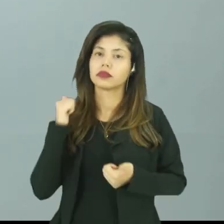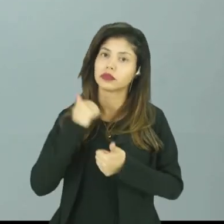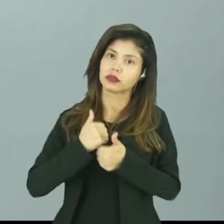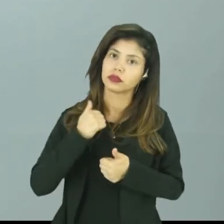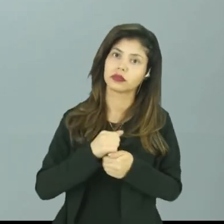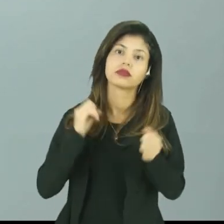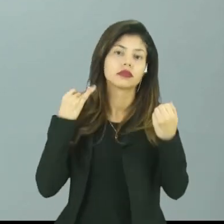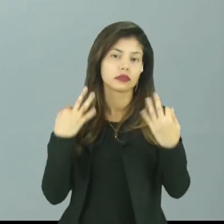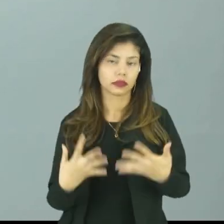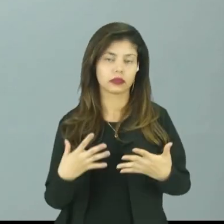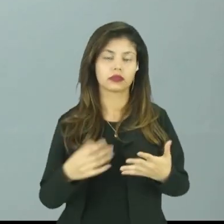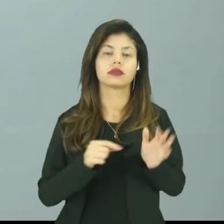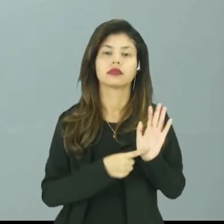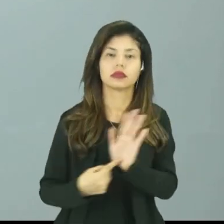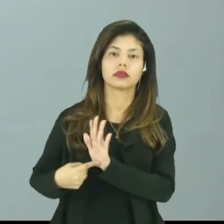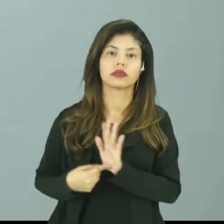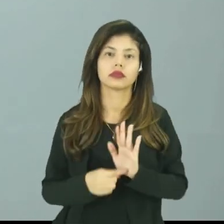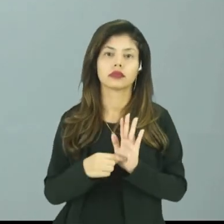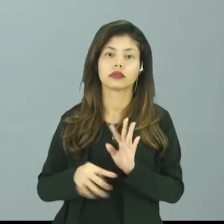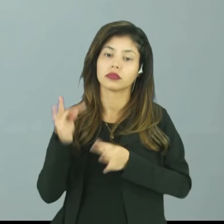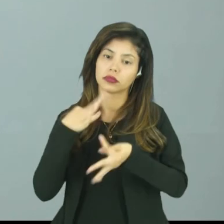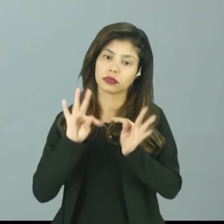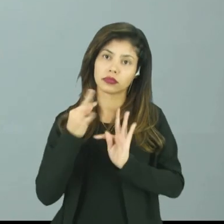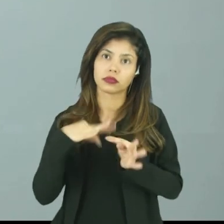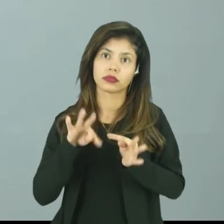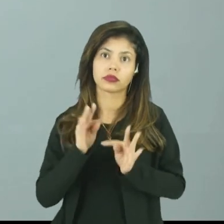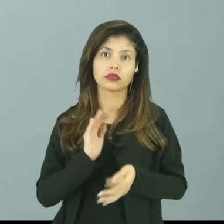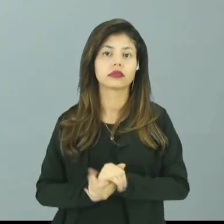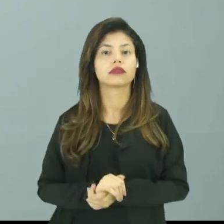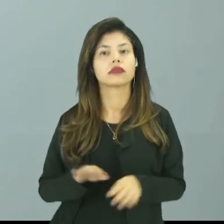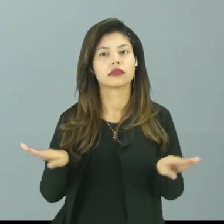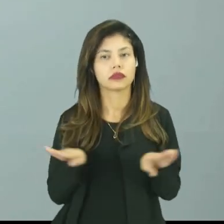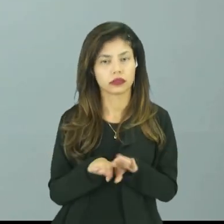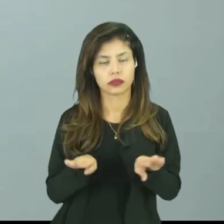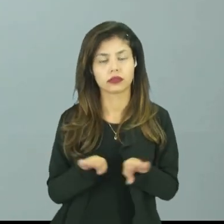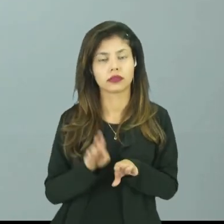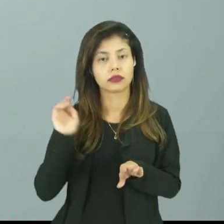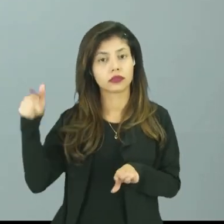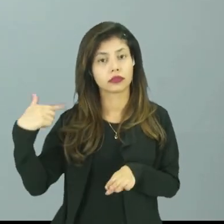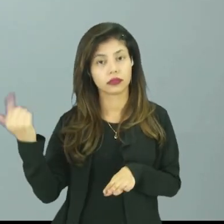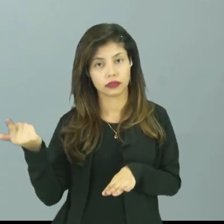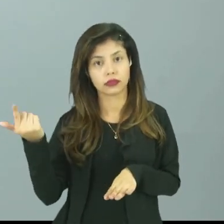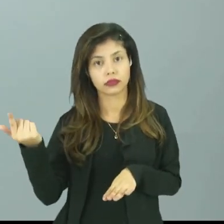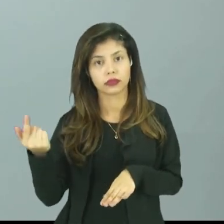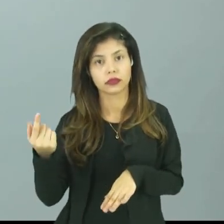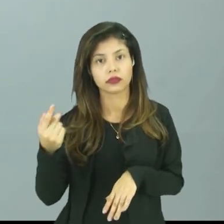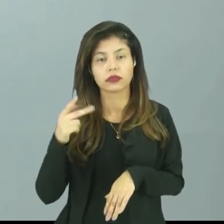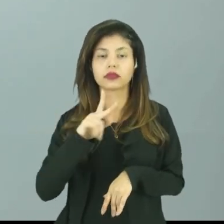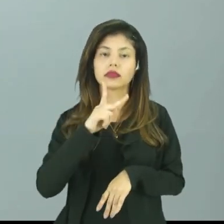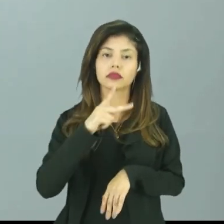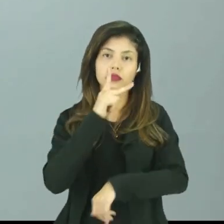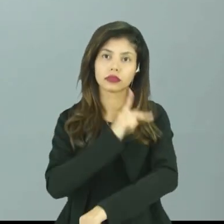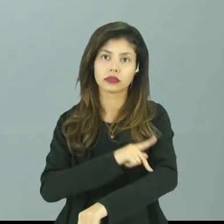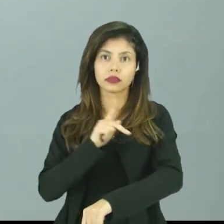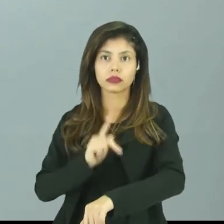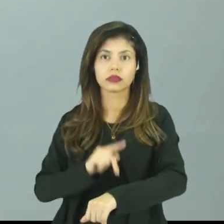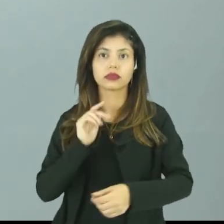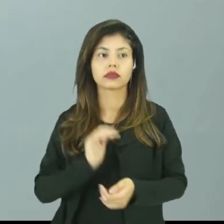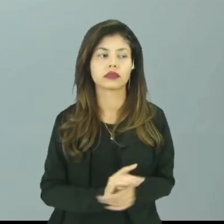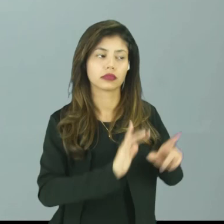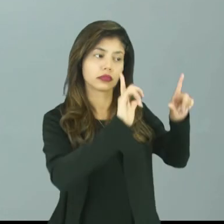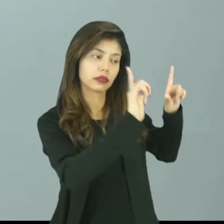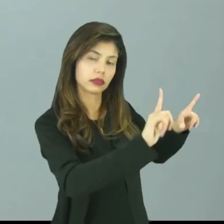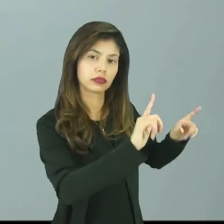ela tanto com recursos tecnológicos ou outros recursos pedagógicos, como a cartolina,